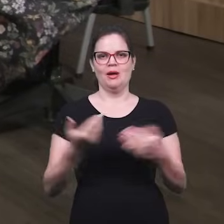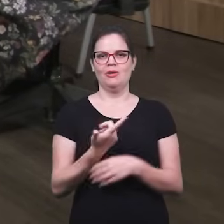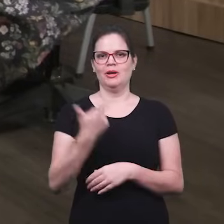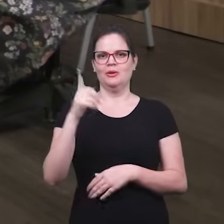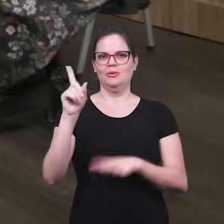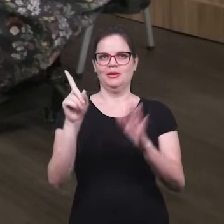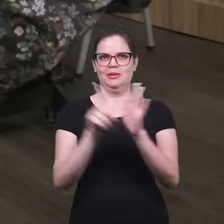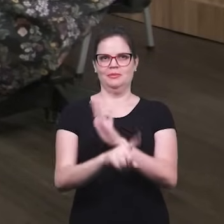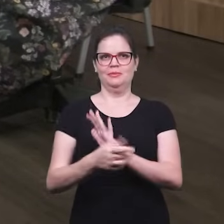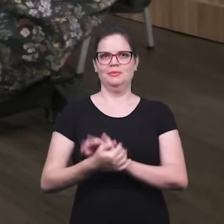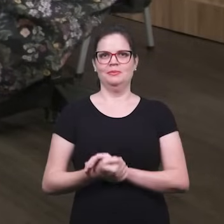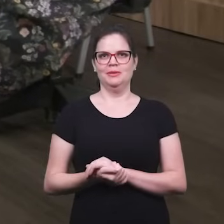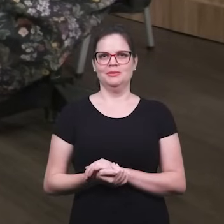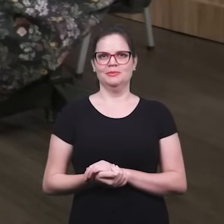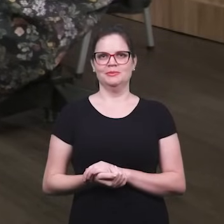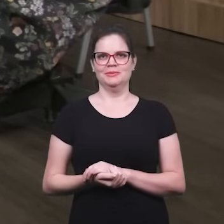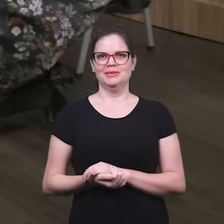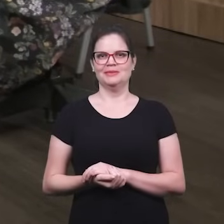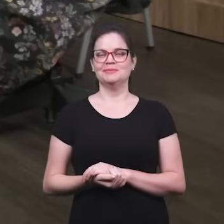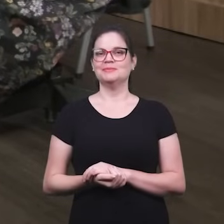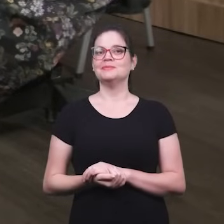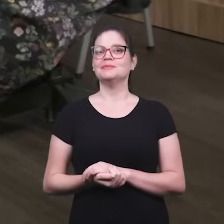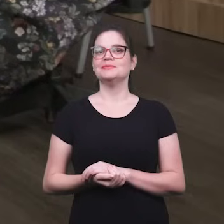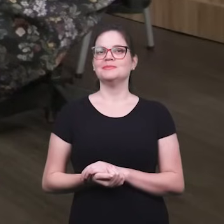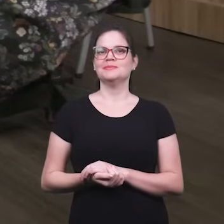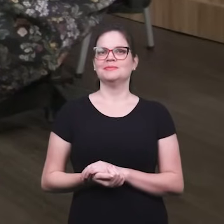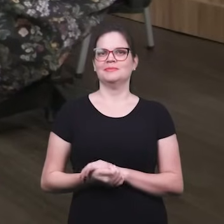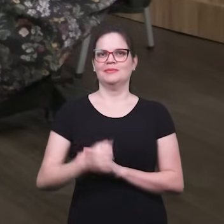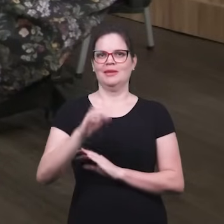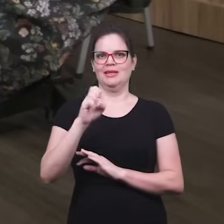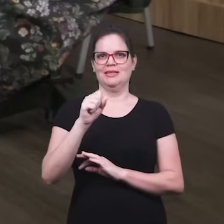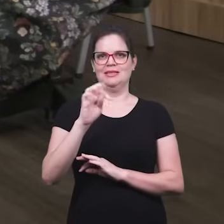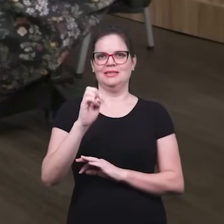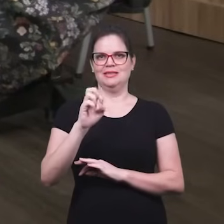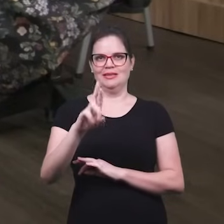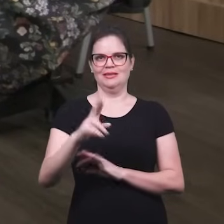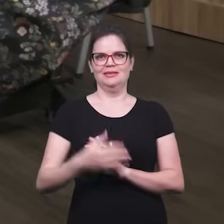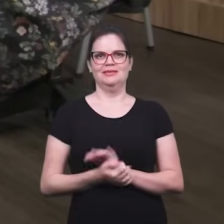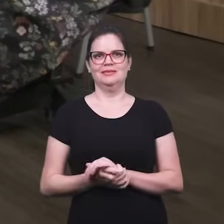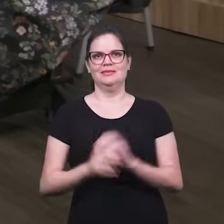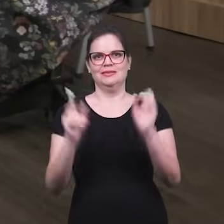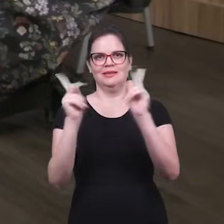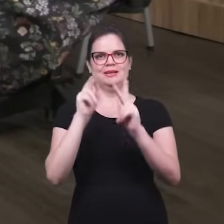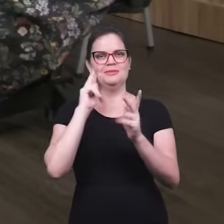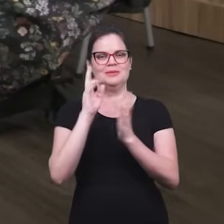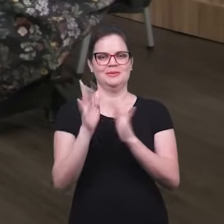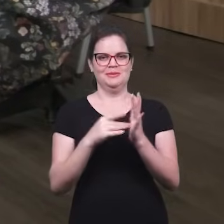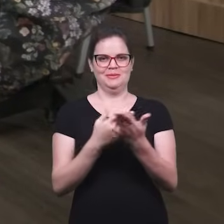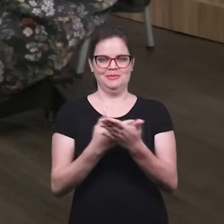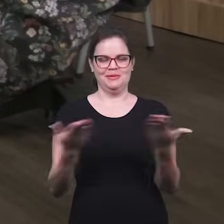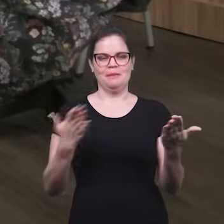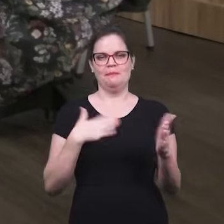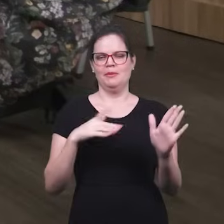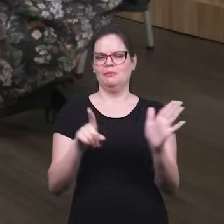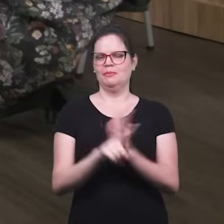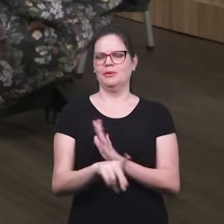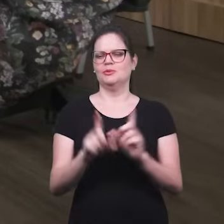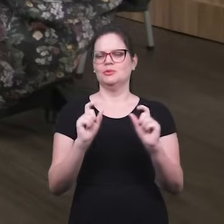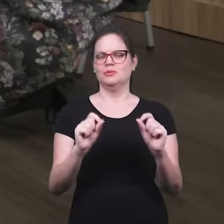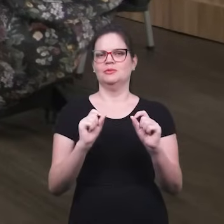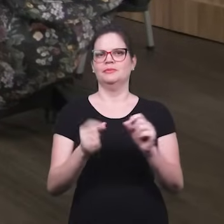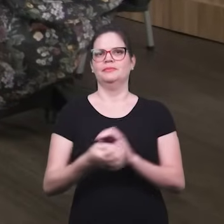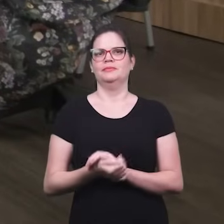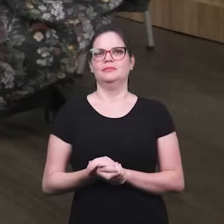uma pergunta. Agora quem vai fazer a pergunta é Esther. Paz, Senhor Jesus, a todos. A minha pergunta